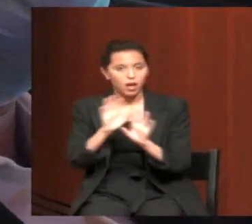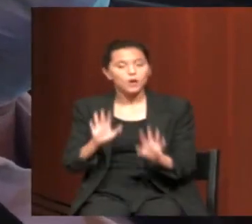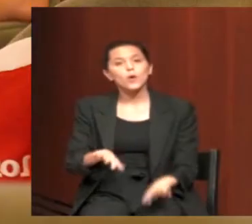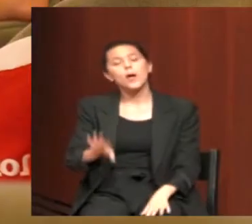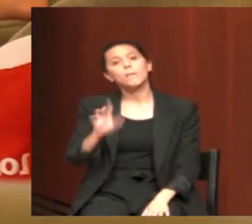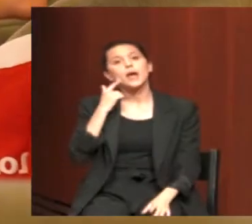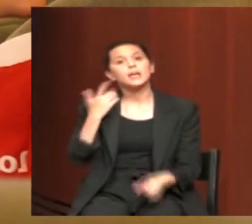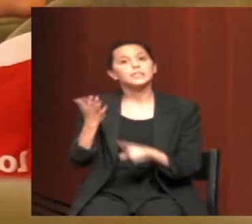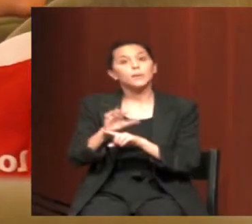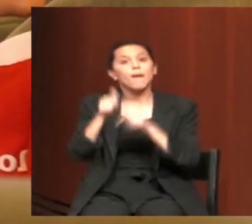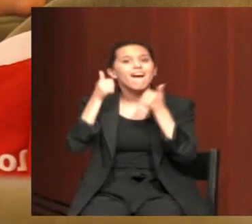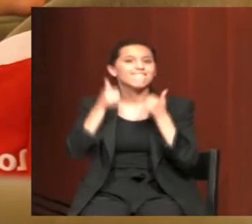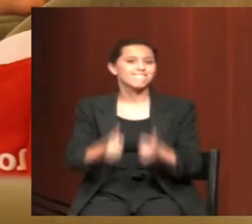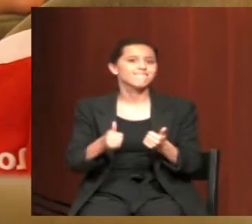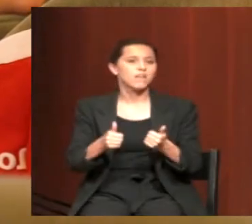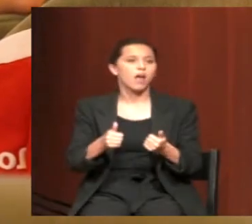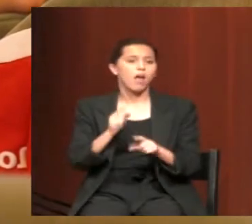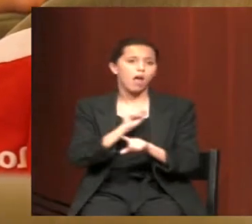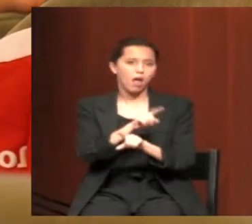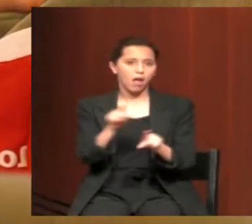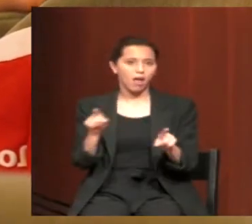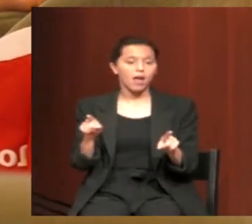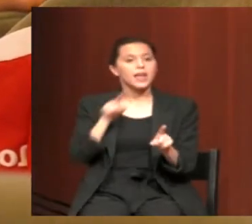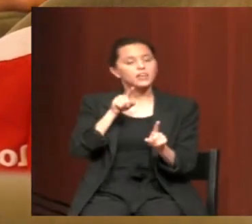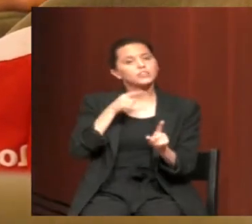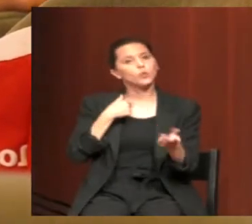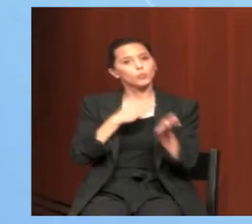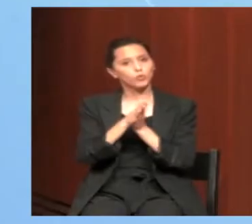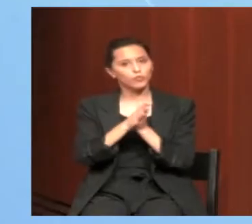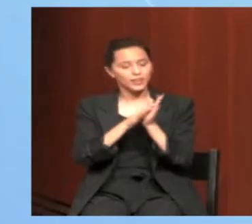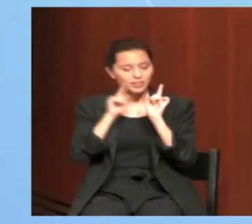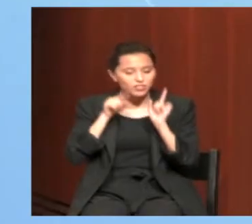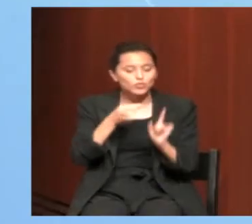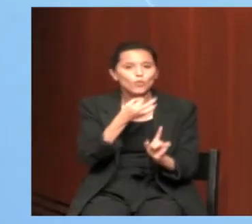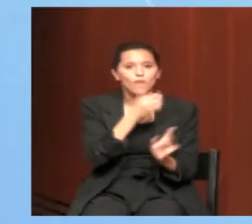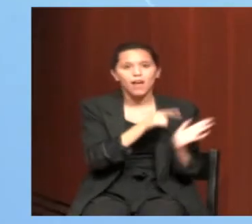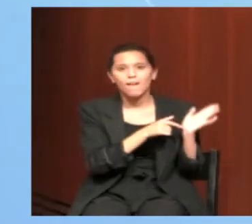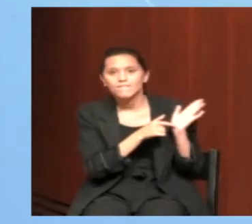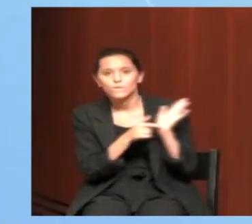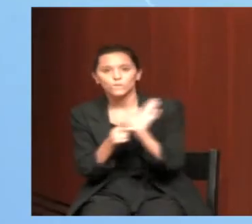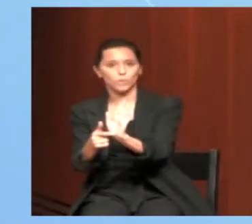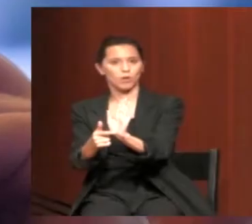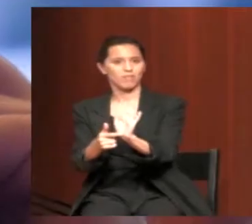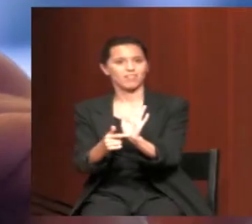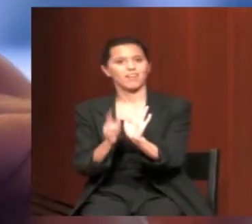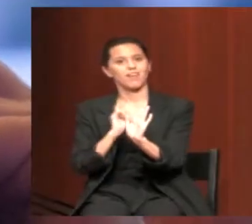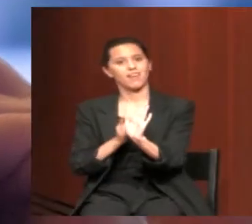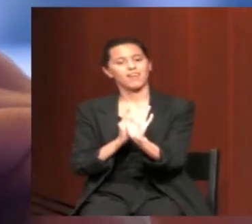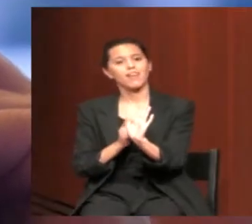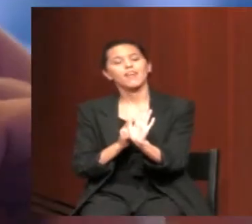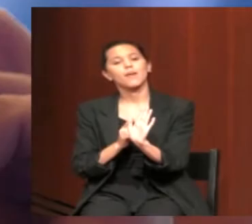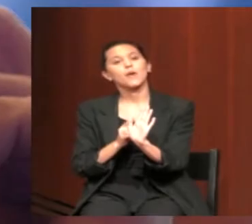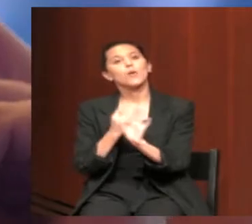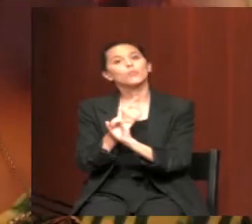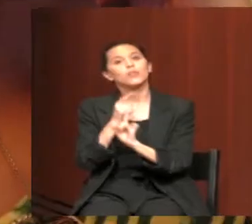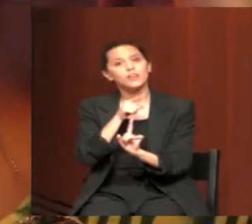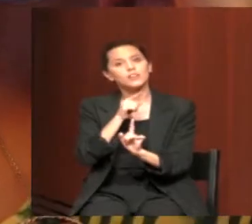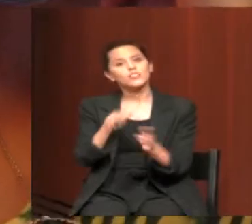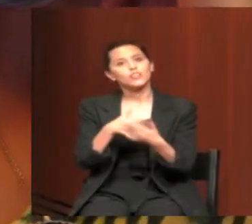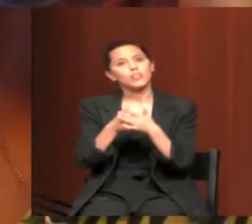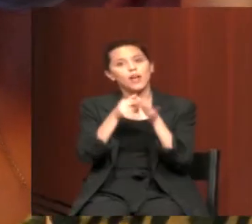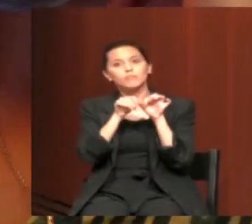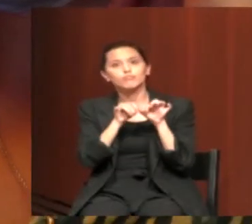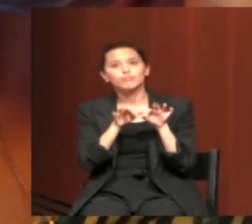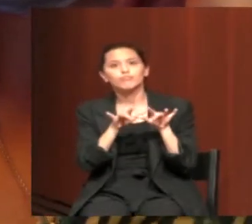os bons exemplos existem e é nesses que eu pego, é desses que eu falo, é esses que eu tento transmitir, porque são esses que vão mobilizar